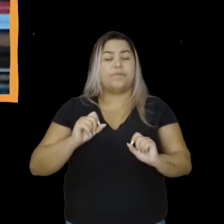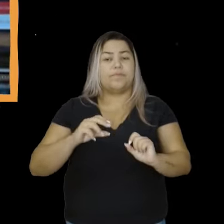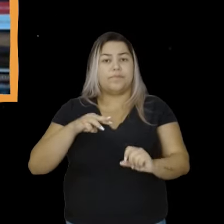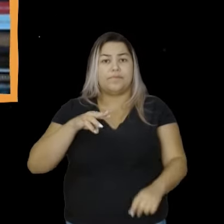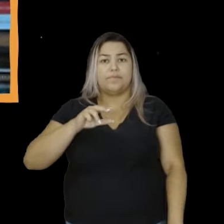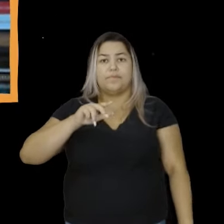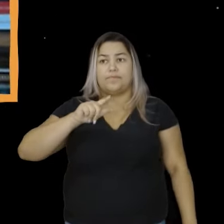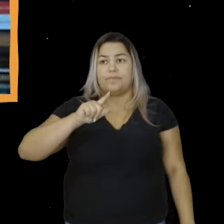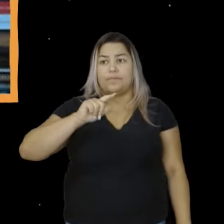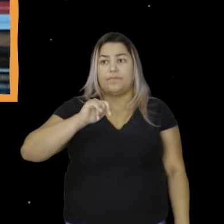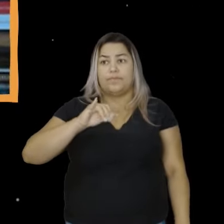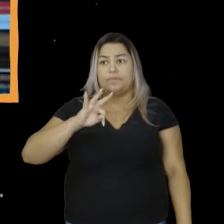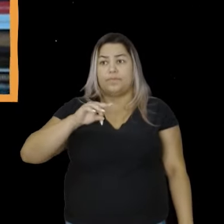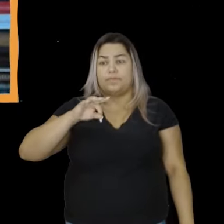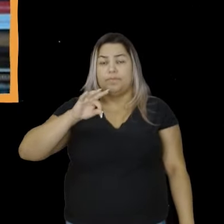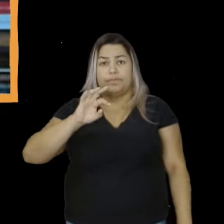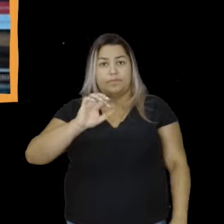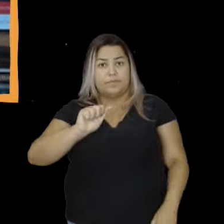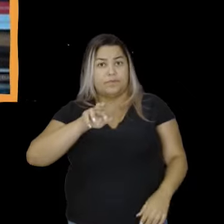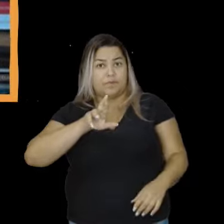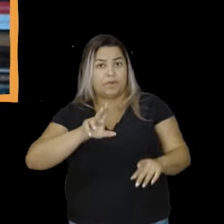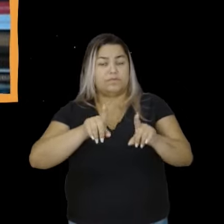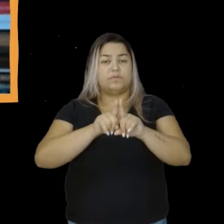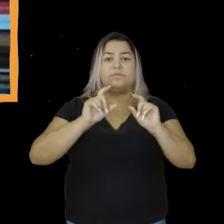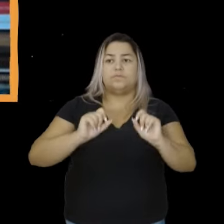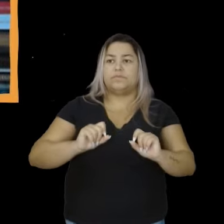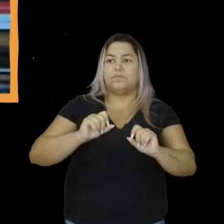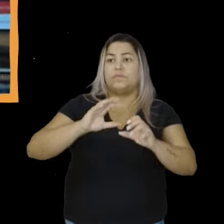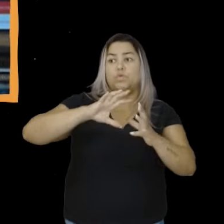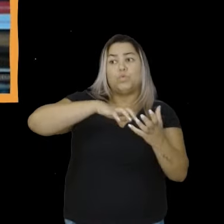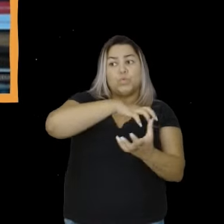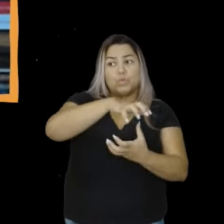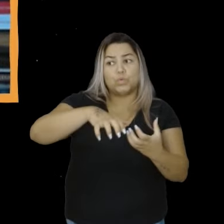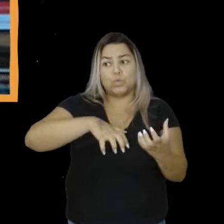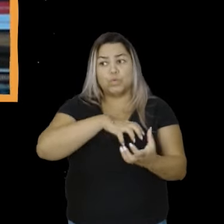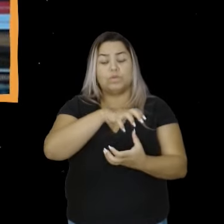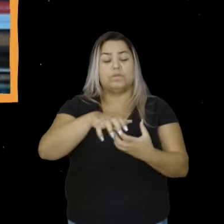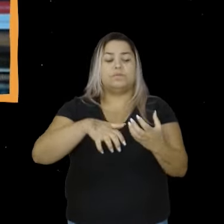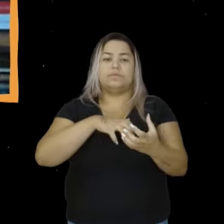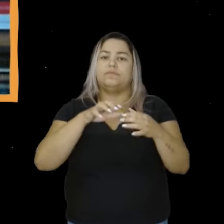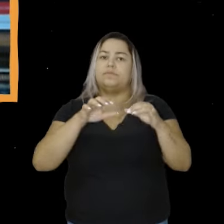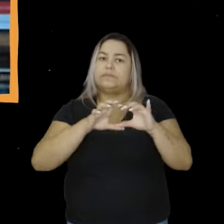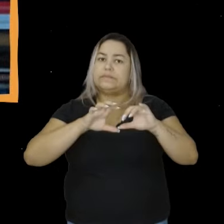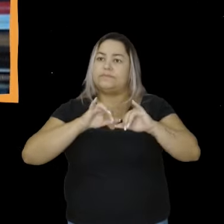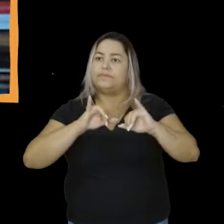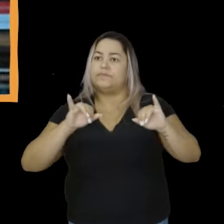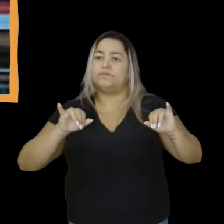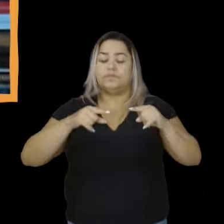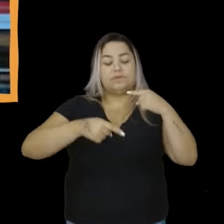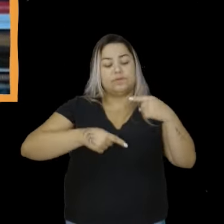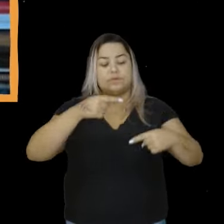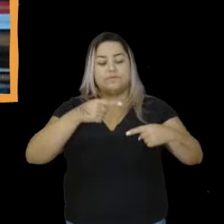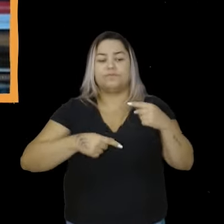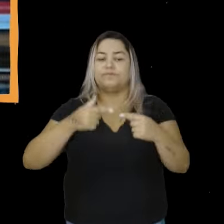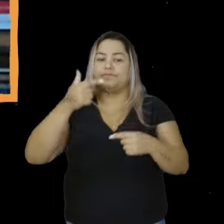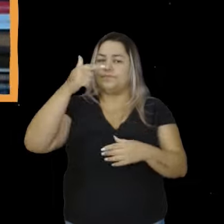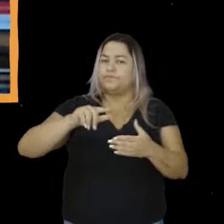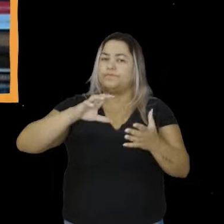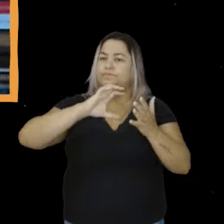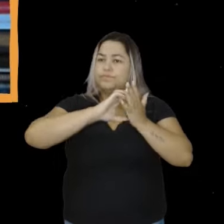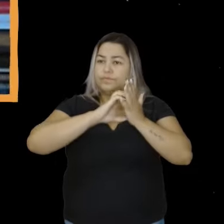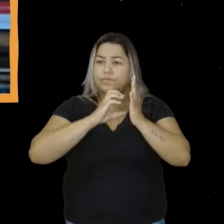que vinham dos movimentos sociais, que vinham das greves, que vinham das campanhas políticas, inclusive outros partidos, que na época